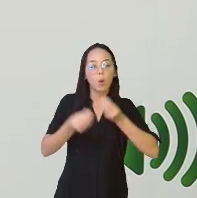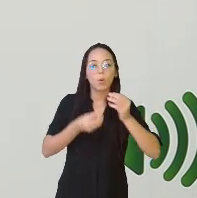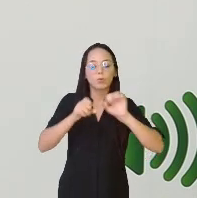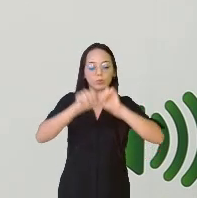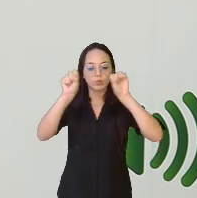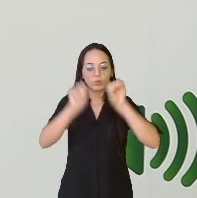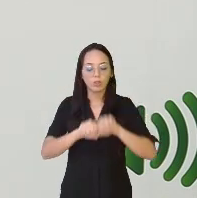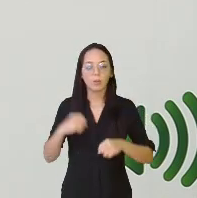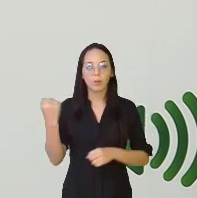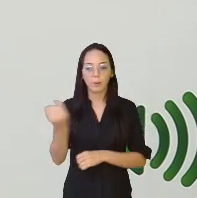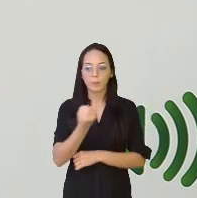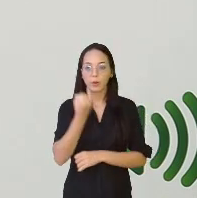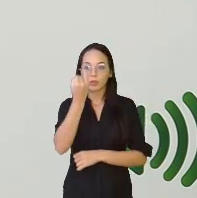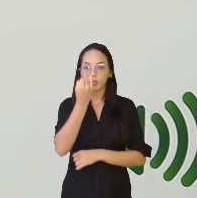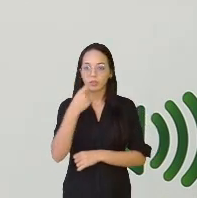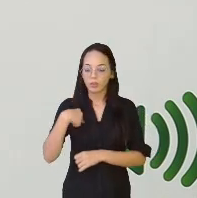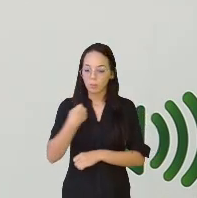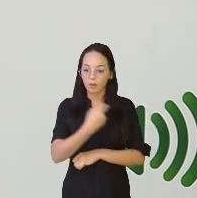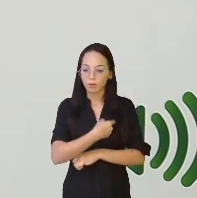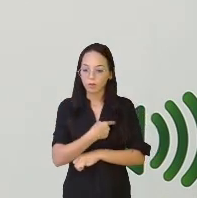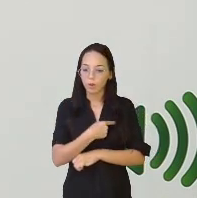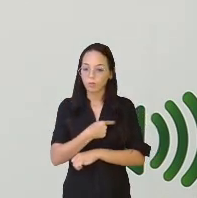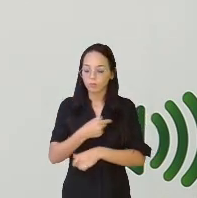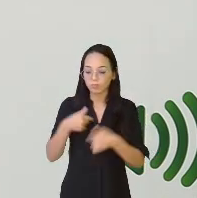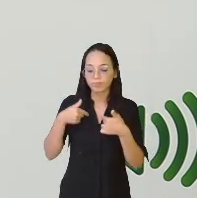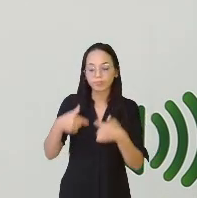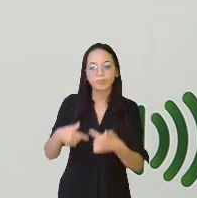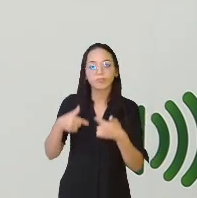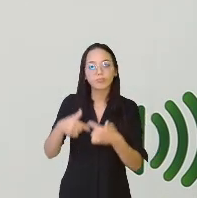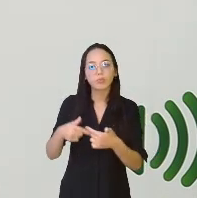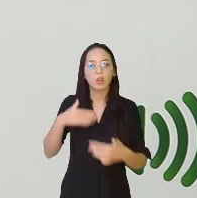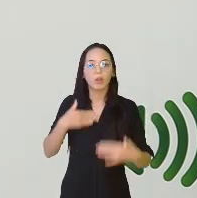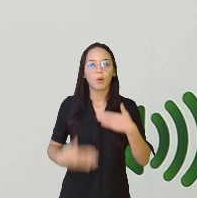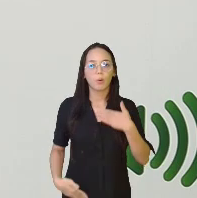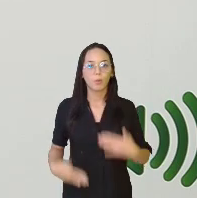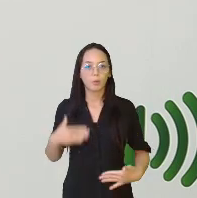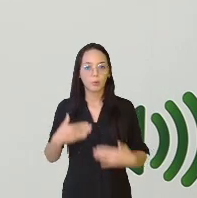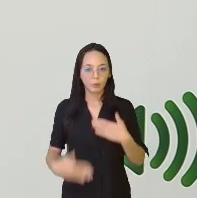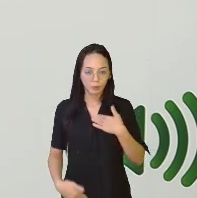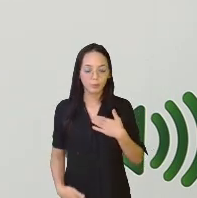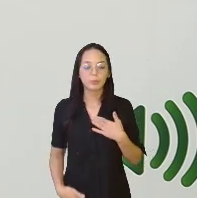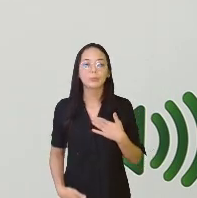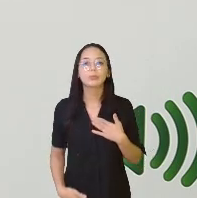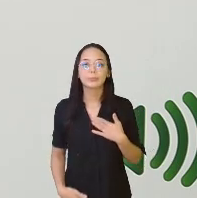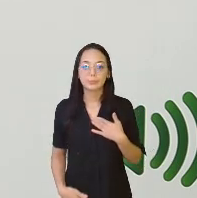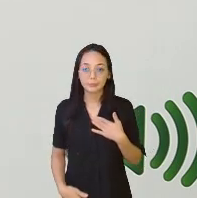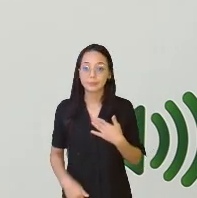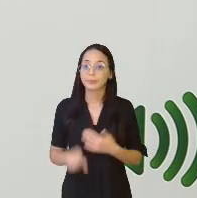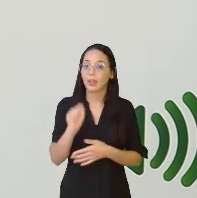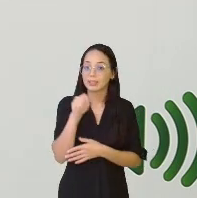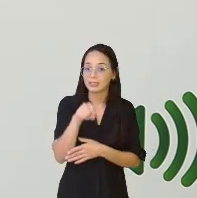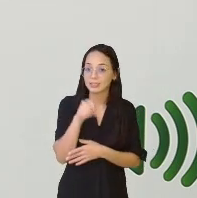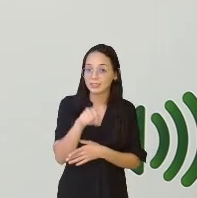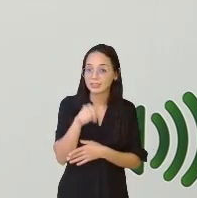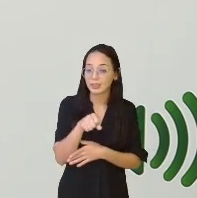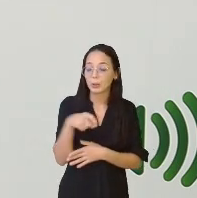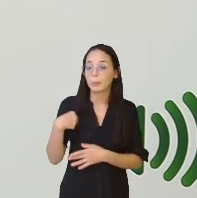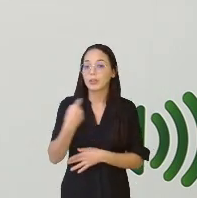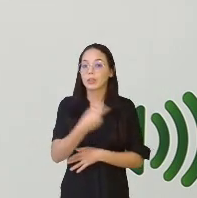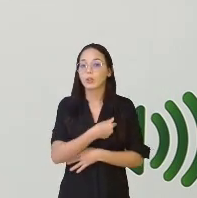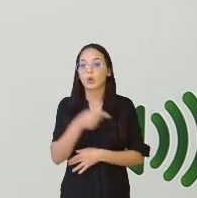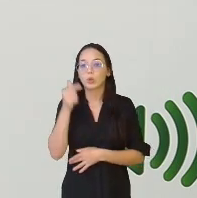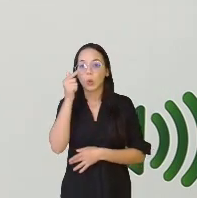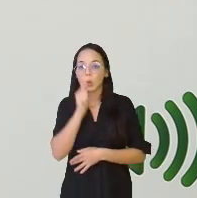importantes para o nosso funcionamento, para o funcionamento do nosso corpo. Isso mesmo. Para que a